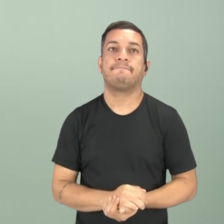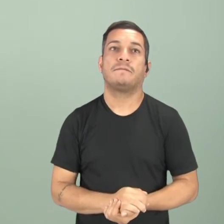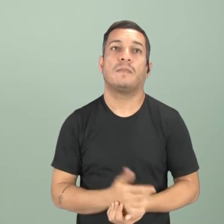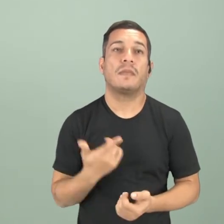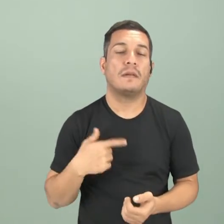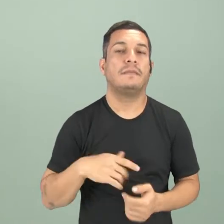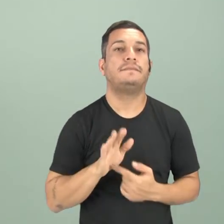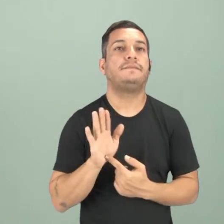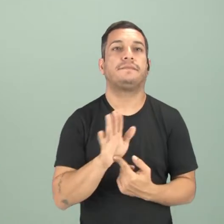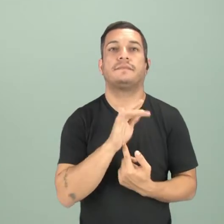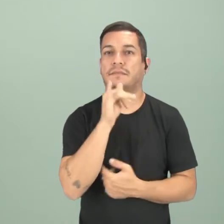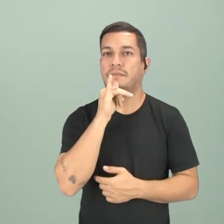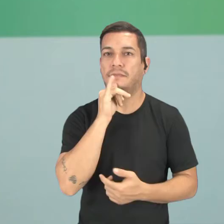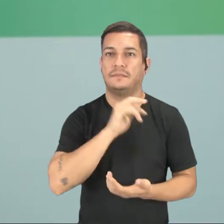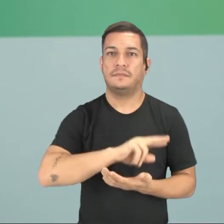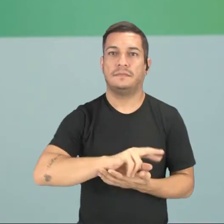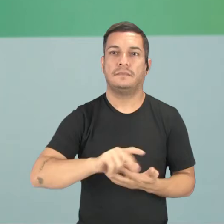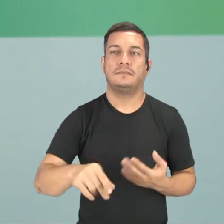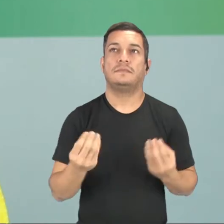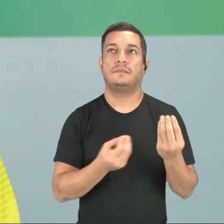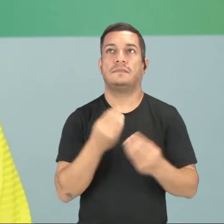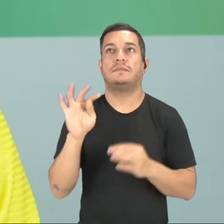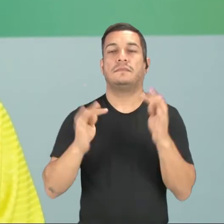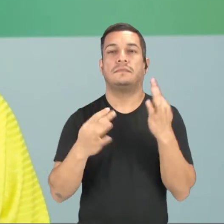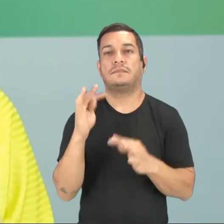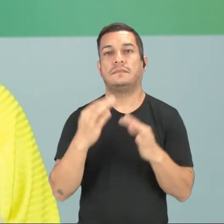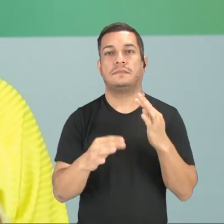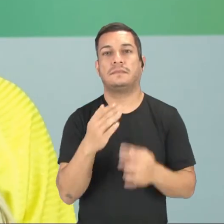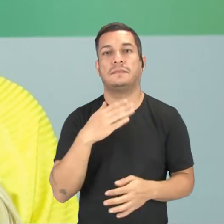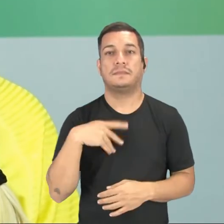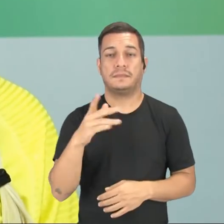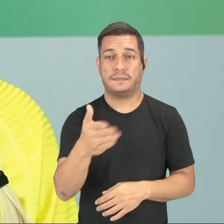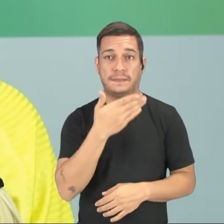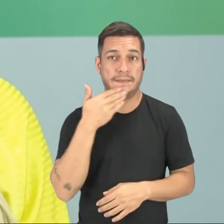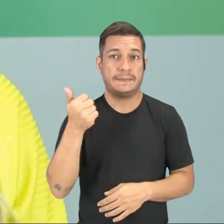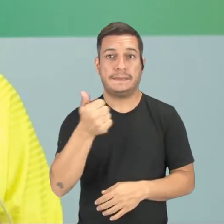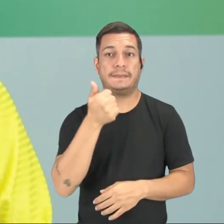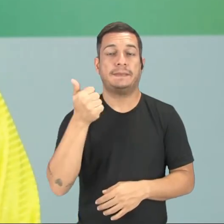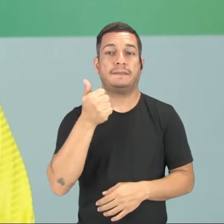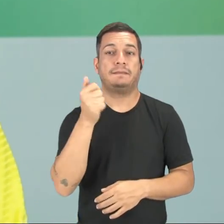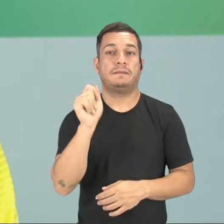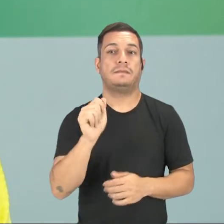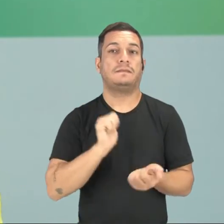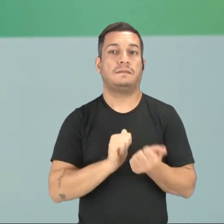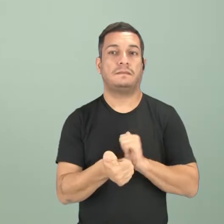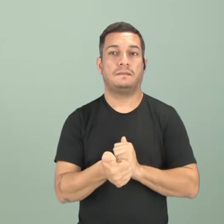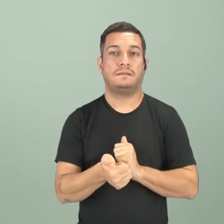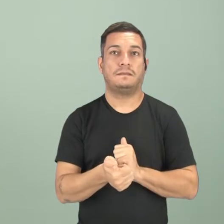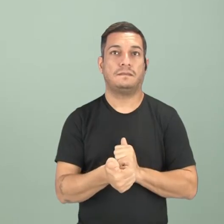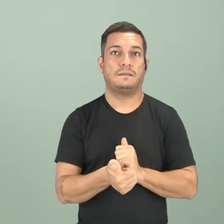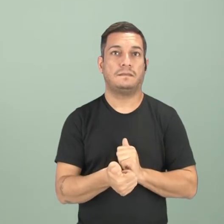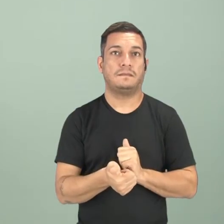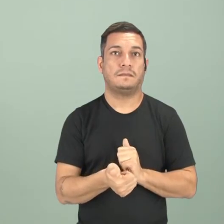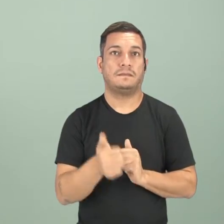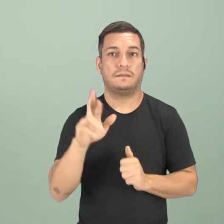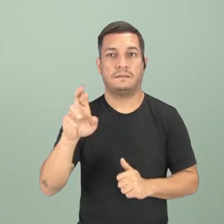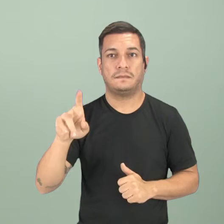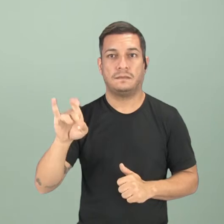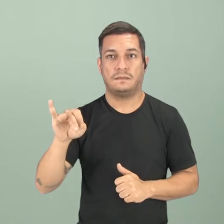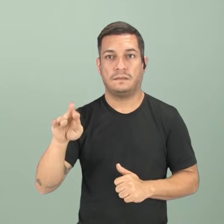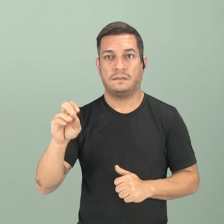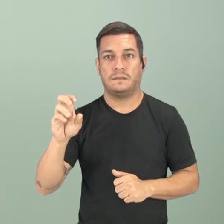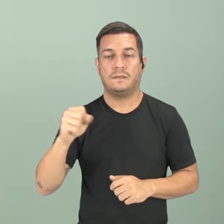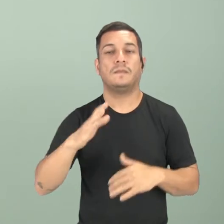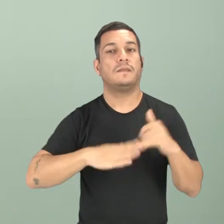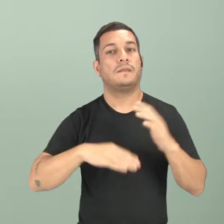vários exemplos para vocês aí de como a tecnologia ela aperfeiçoou e ela melhorou os esportes de rendimento ou os